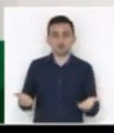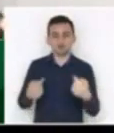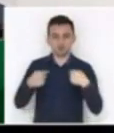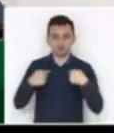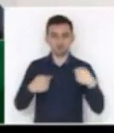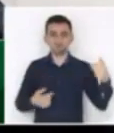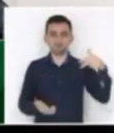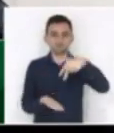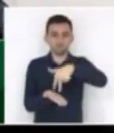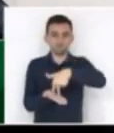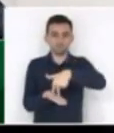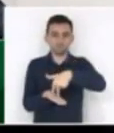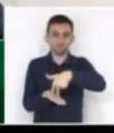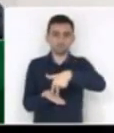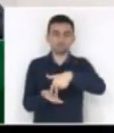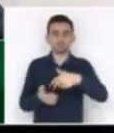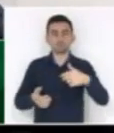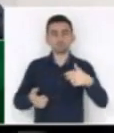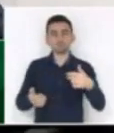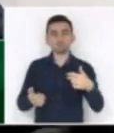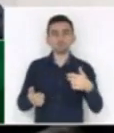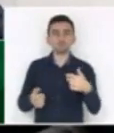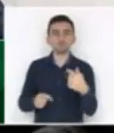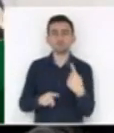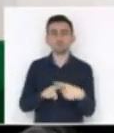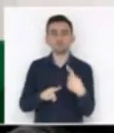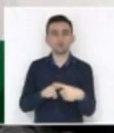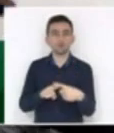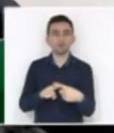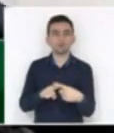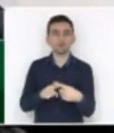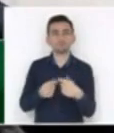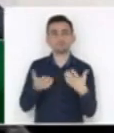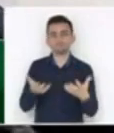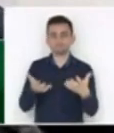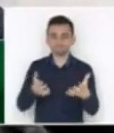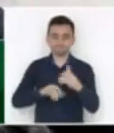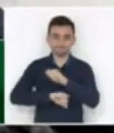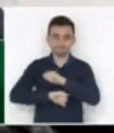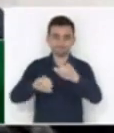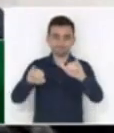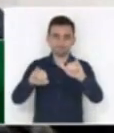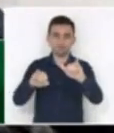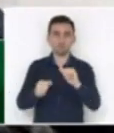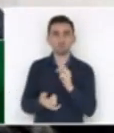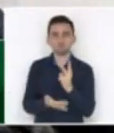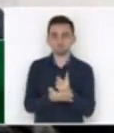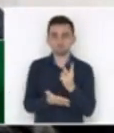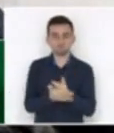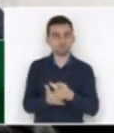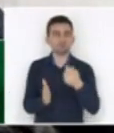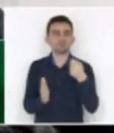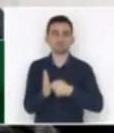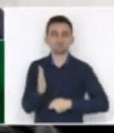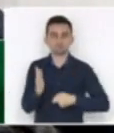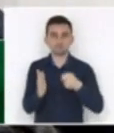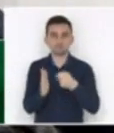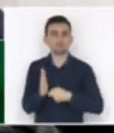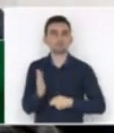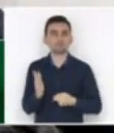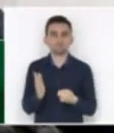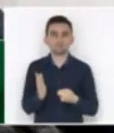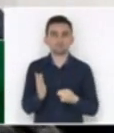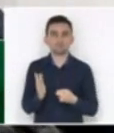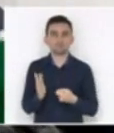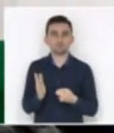na tribuna da Assembleia é para relatar e continuar a cobrança